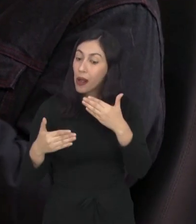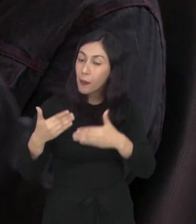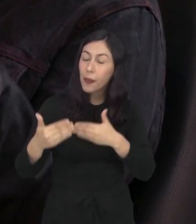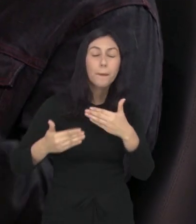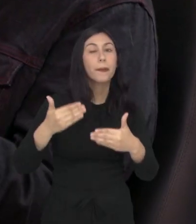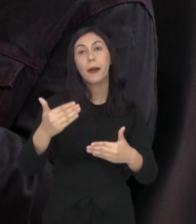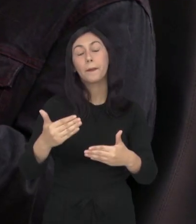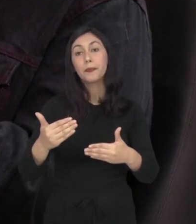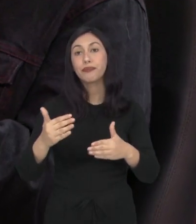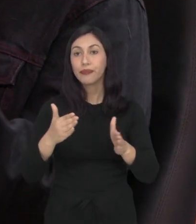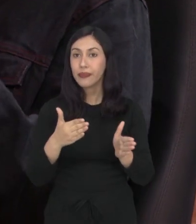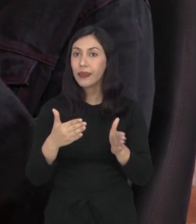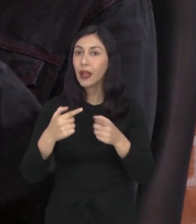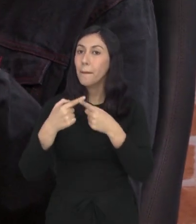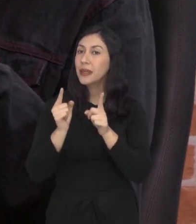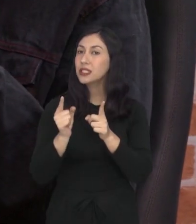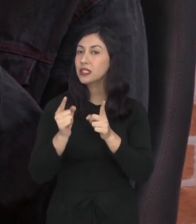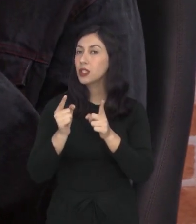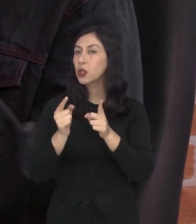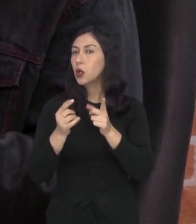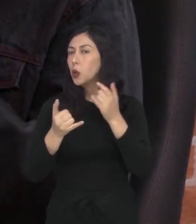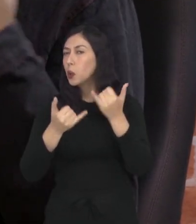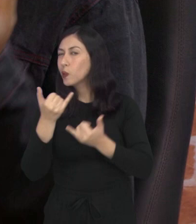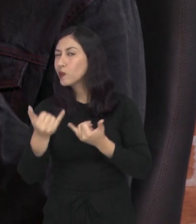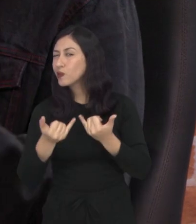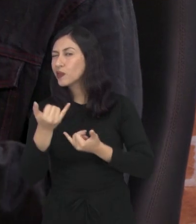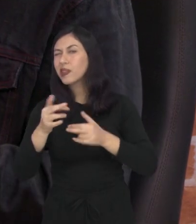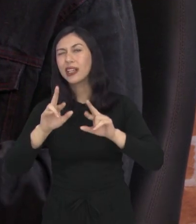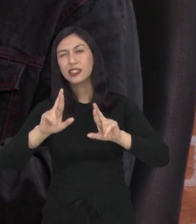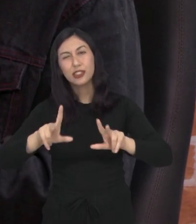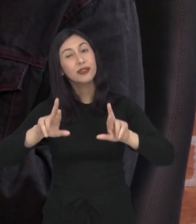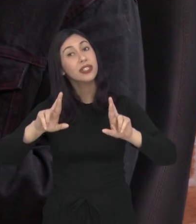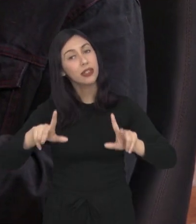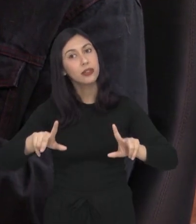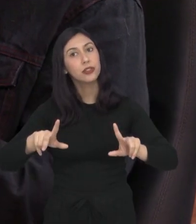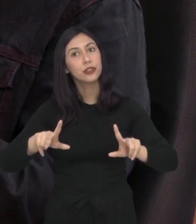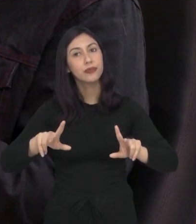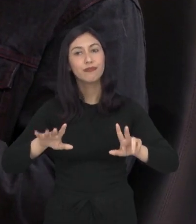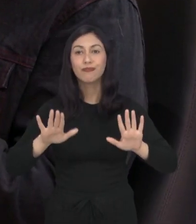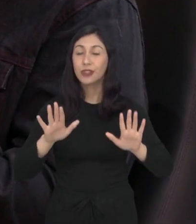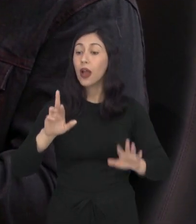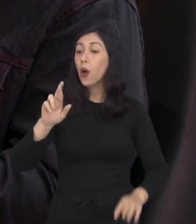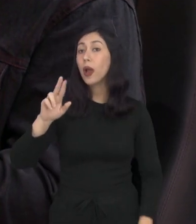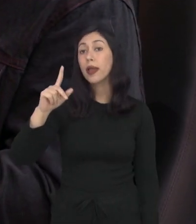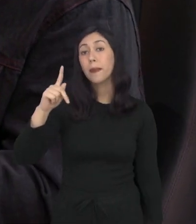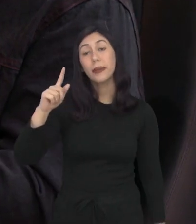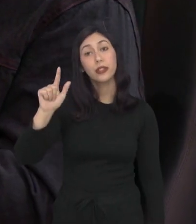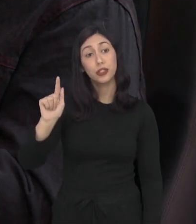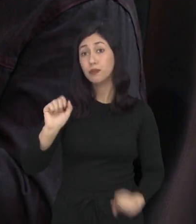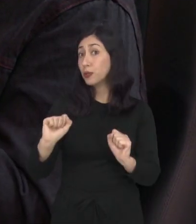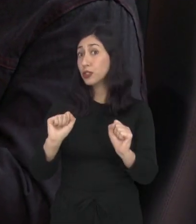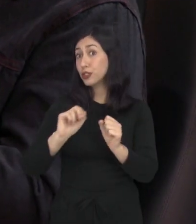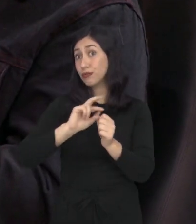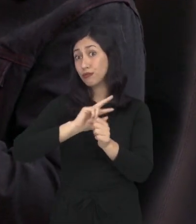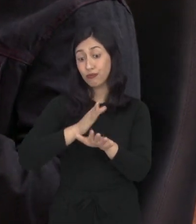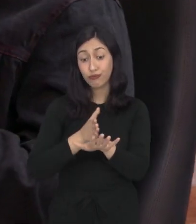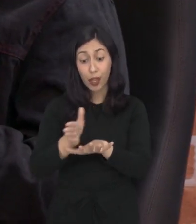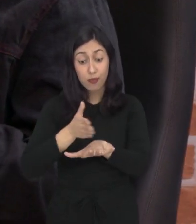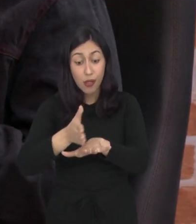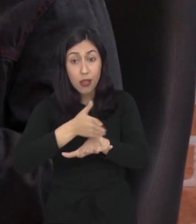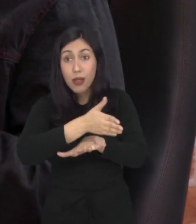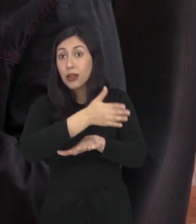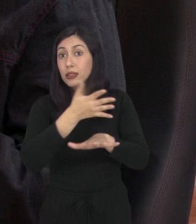que o jogo Zatura ali não seria um RPG, mas o que eles vivem lá a gente poderia falar. Mas o RPG pode ser qualquer coisa no final. Porque o